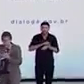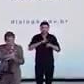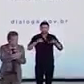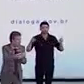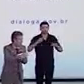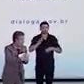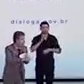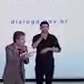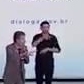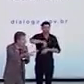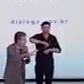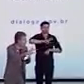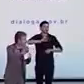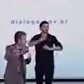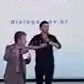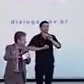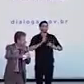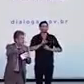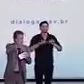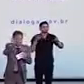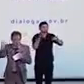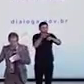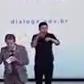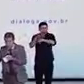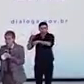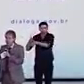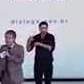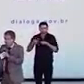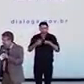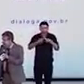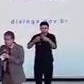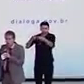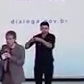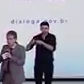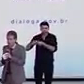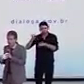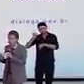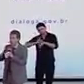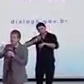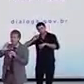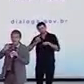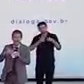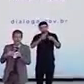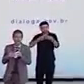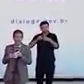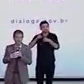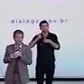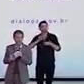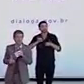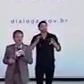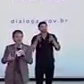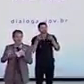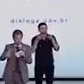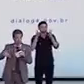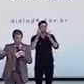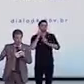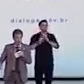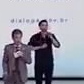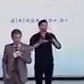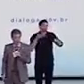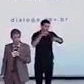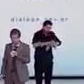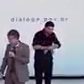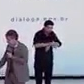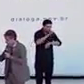as pessoas que estão aqui, foram em qualquer uma das cidades daqui do Piauí, da capital ou do interior, devem ter observado o seguinte, você vai no pronto-socorro